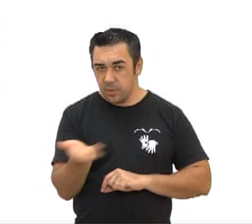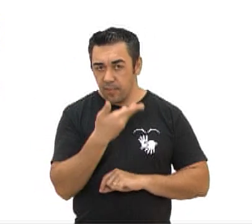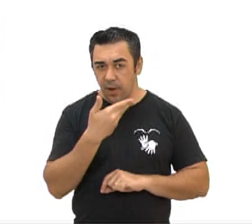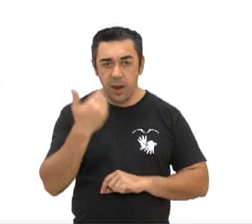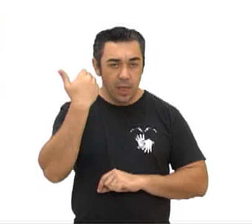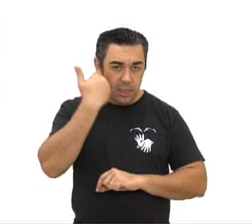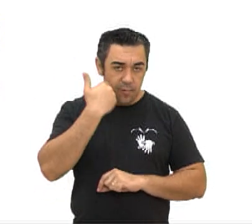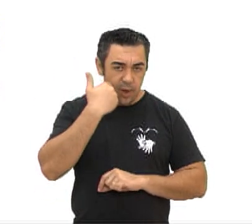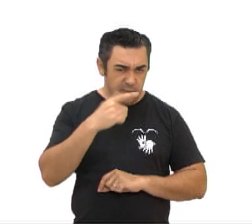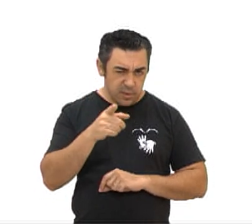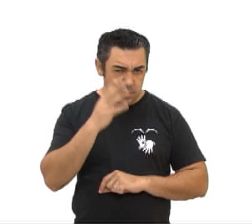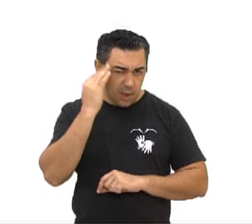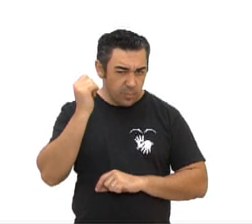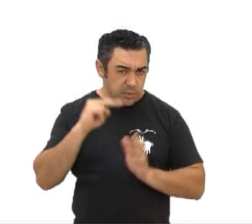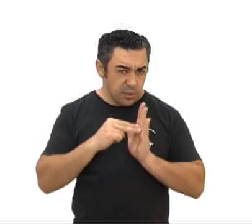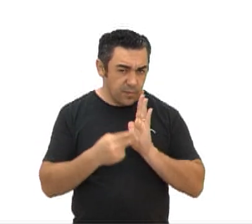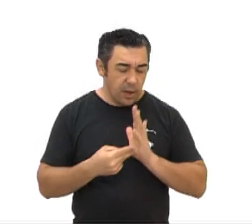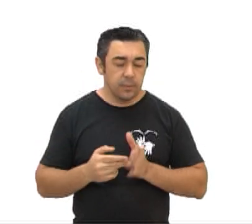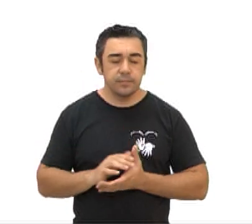é? Vamos ver.